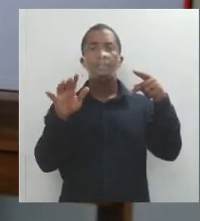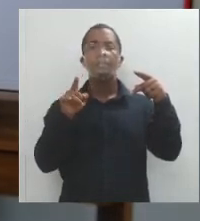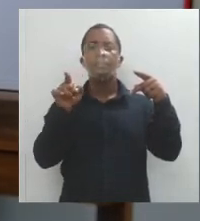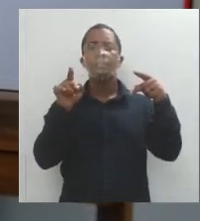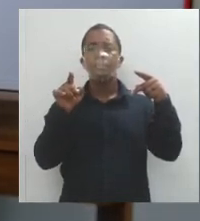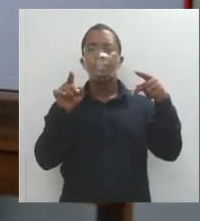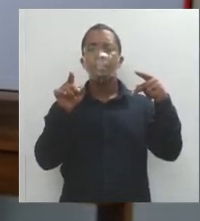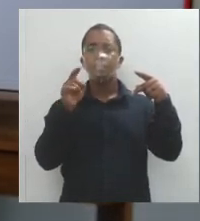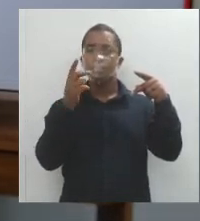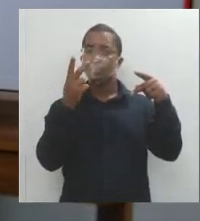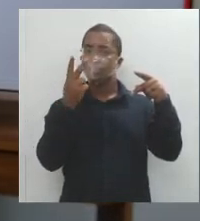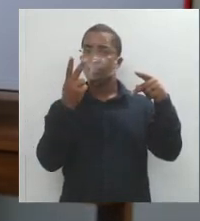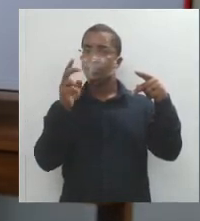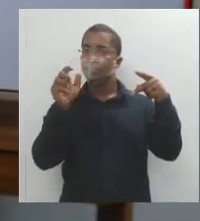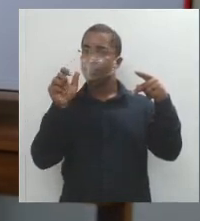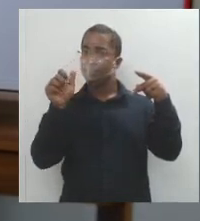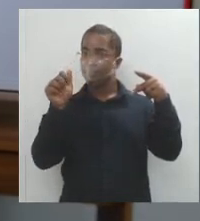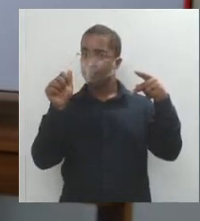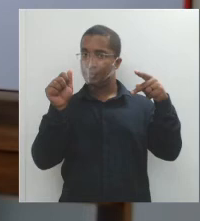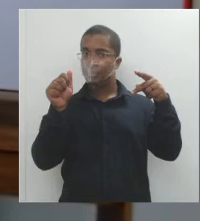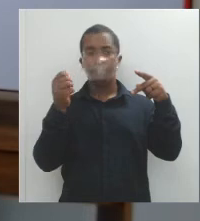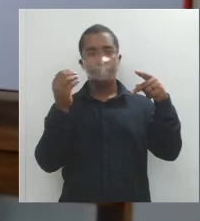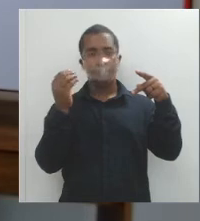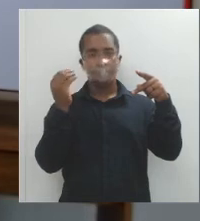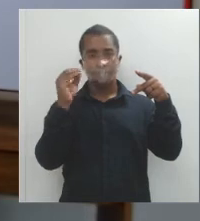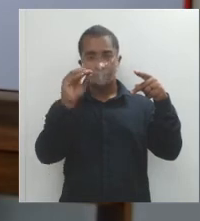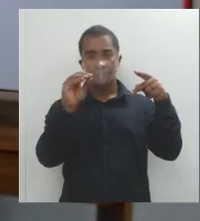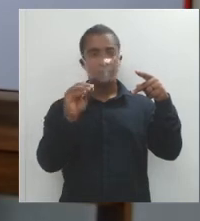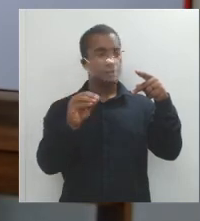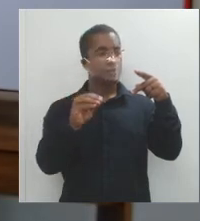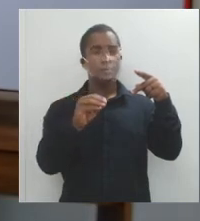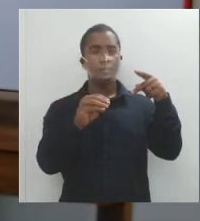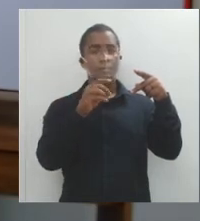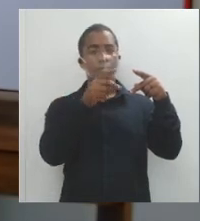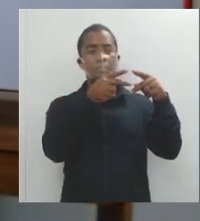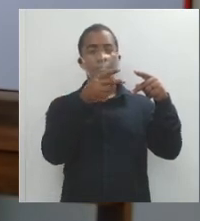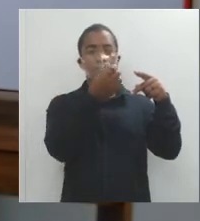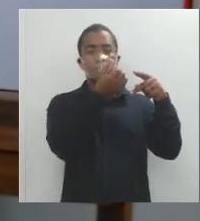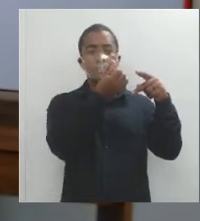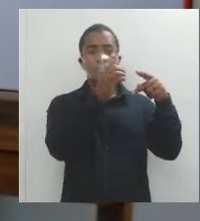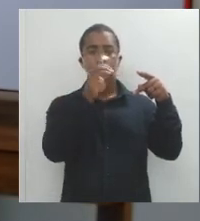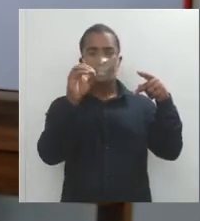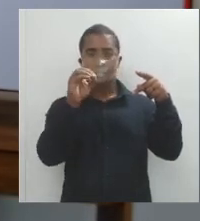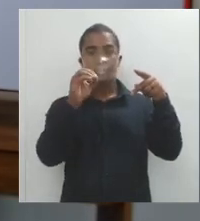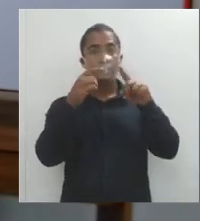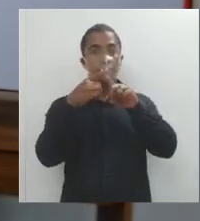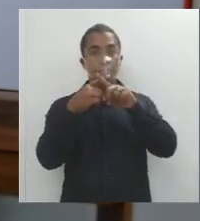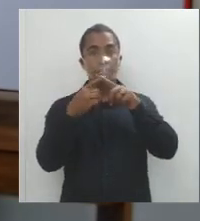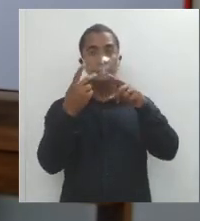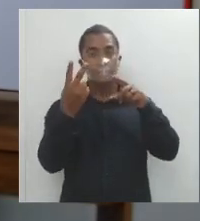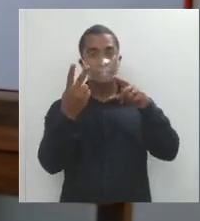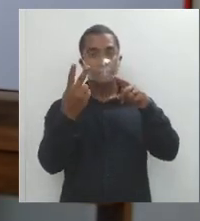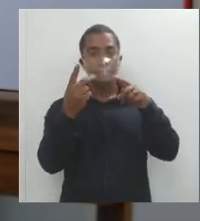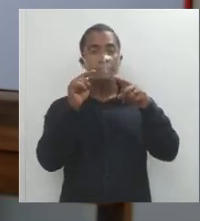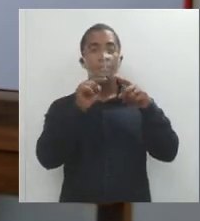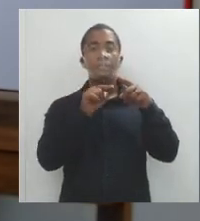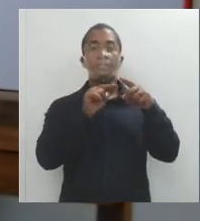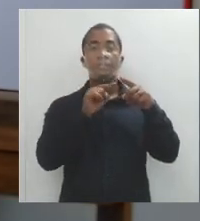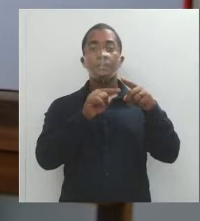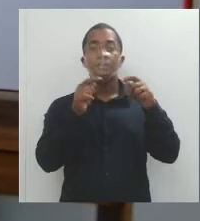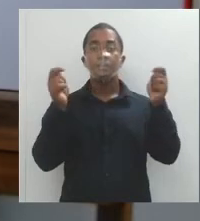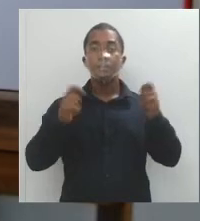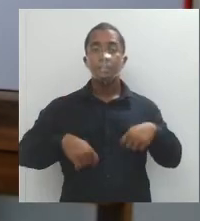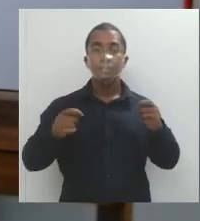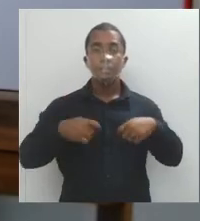2 amperes. Então, ó, a corrente elétrica vale 2. Então, ó, esse poraquê é capaz